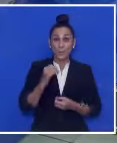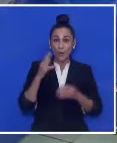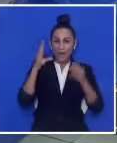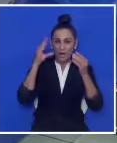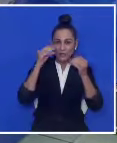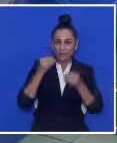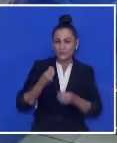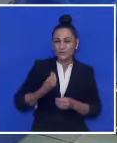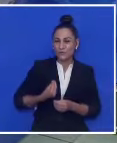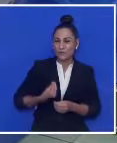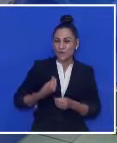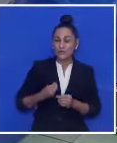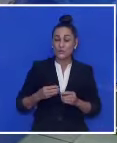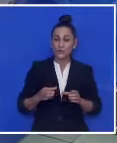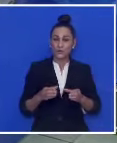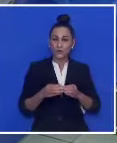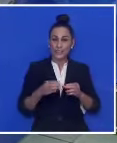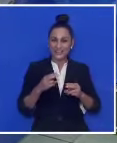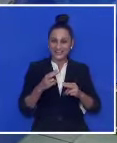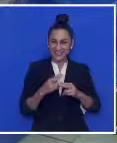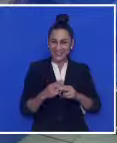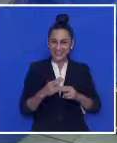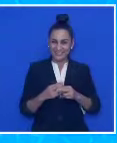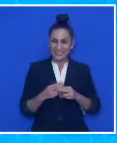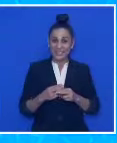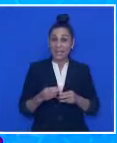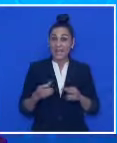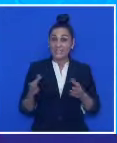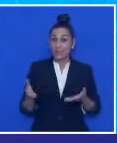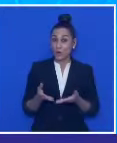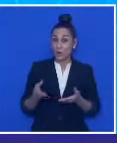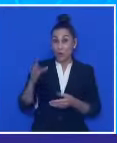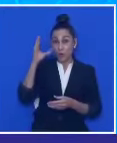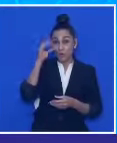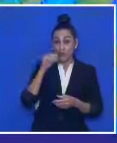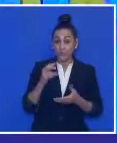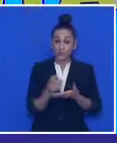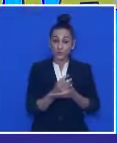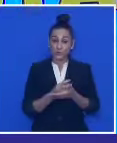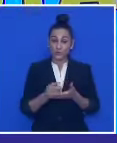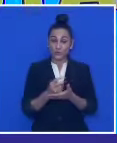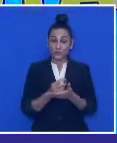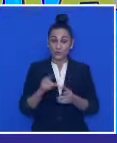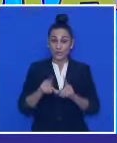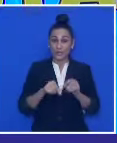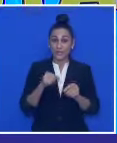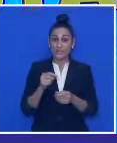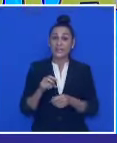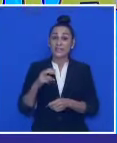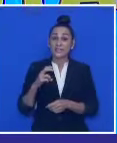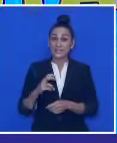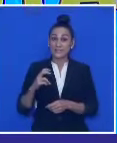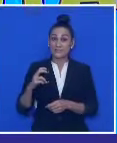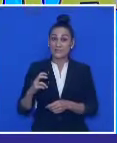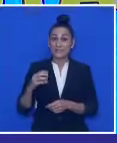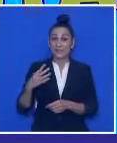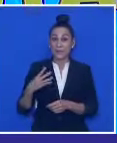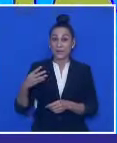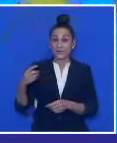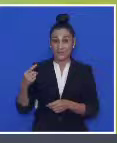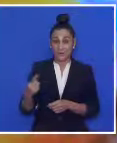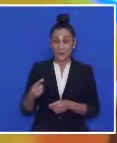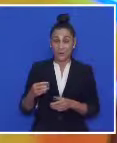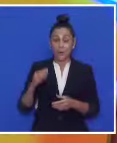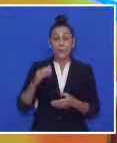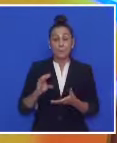Boa noite, falamos ao vivo do espaço Loterias Caixa. Essa noite tem sorteio da Quina, concurso 5.541,